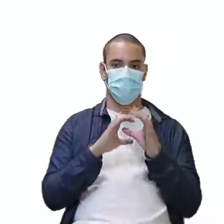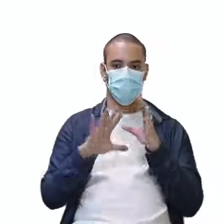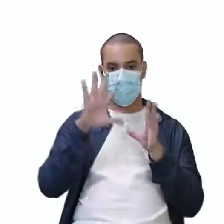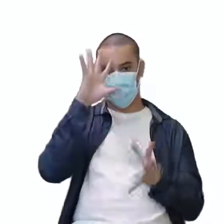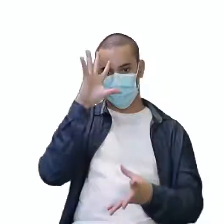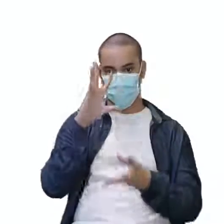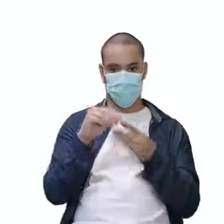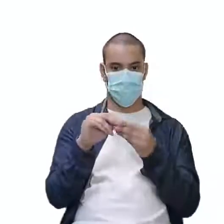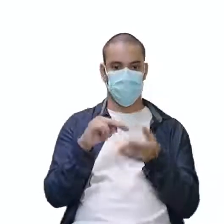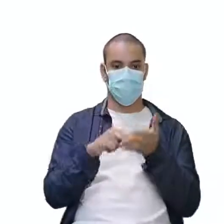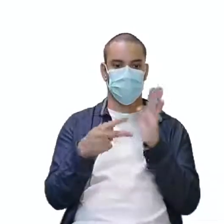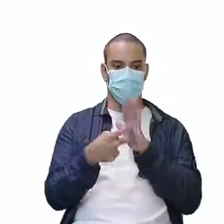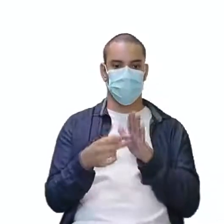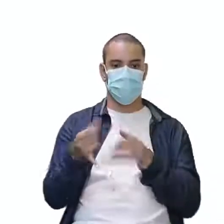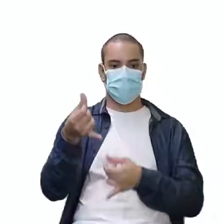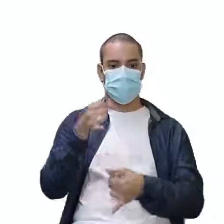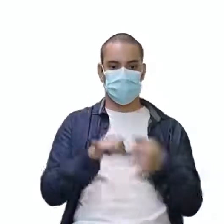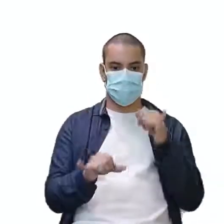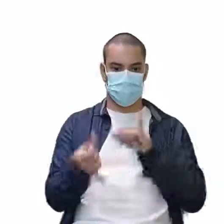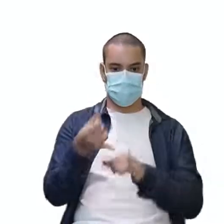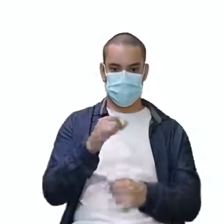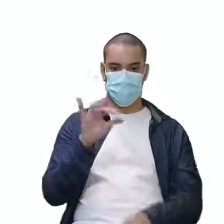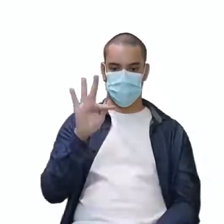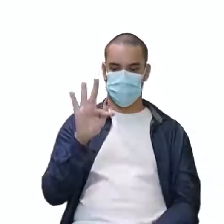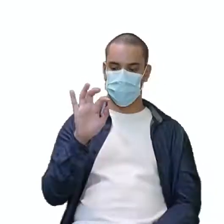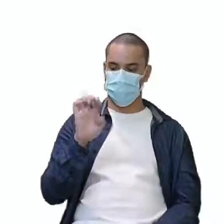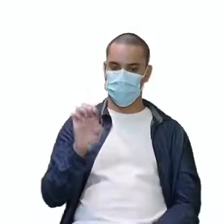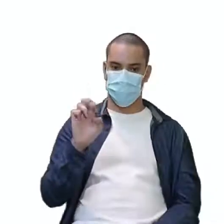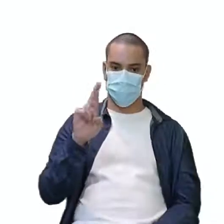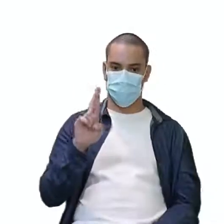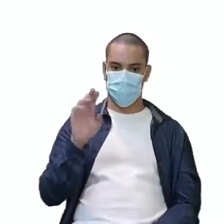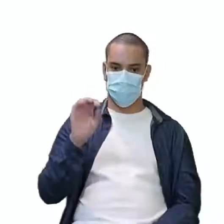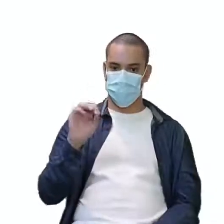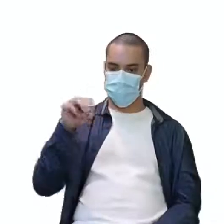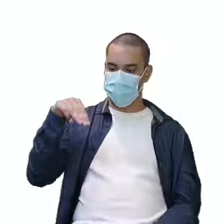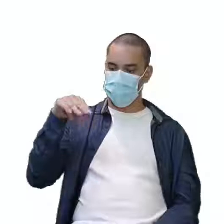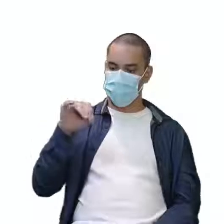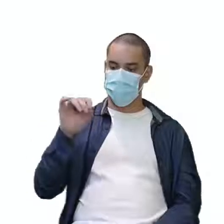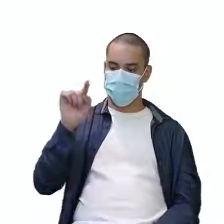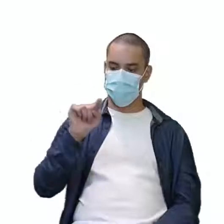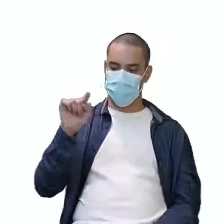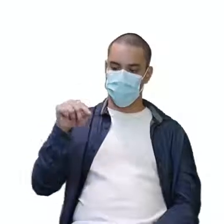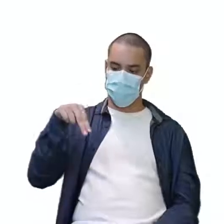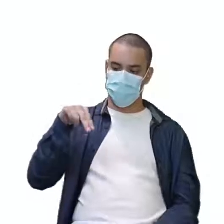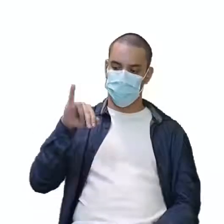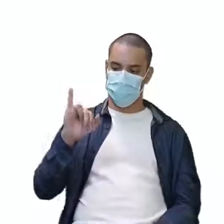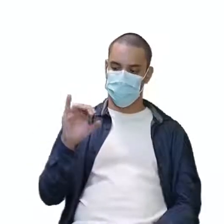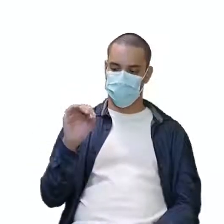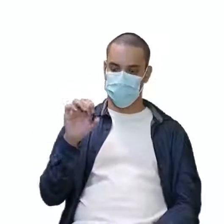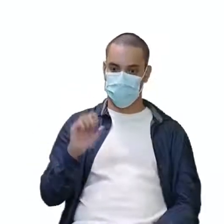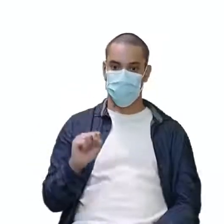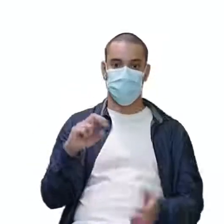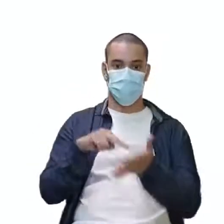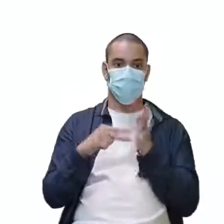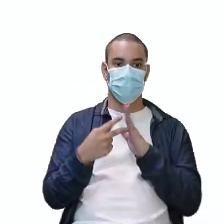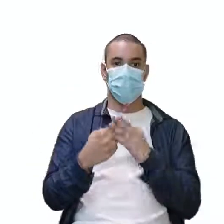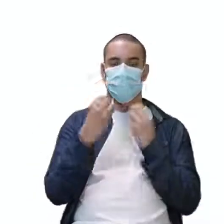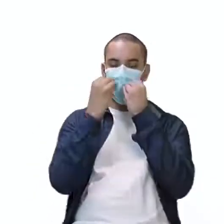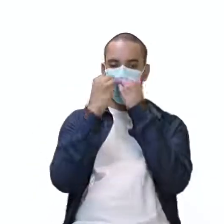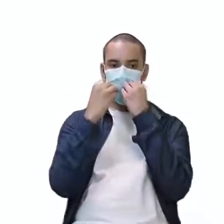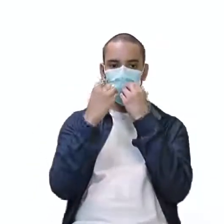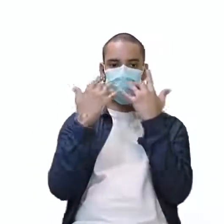uma substância química que a gente chama de feromônios. Esses feromônios são